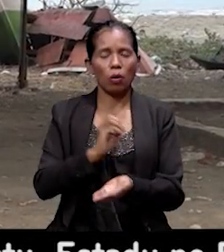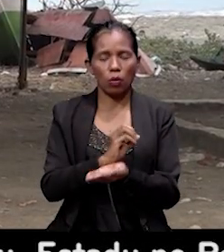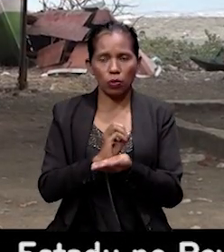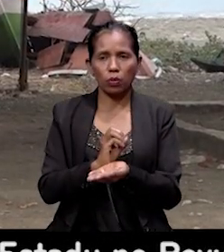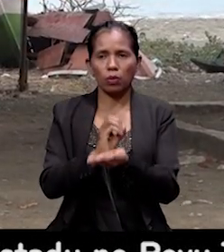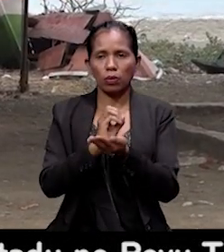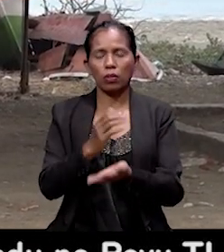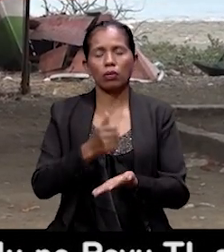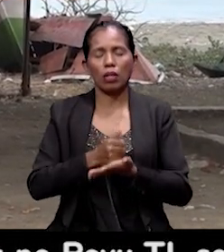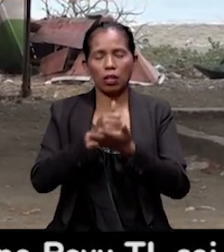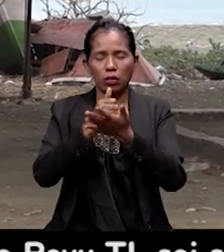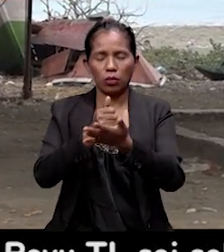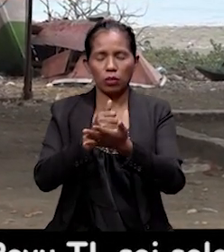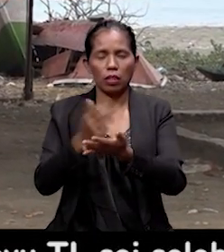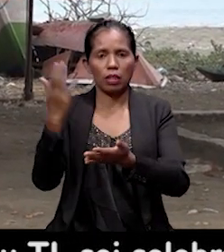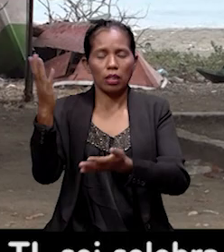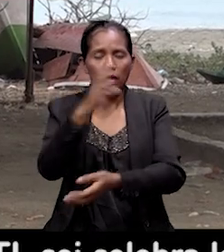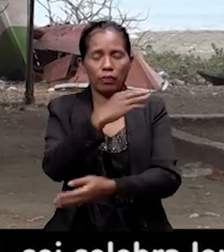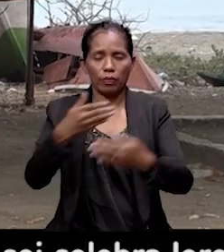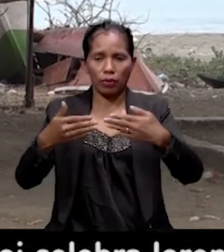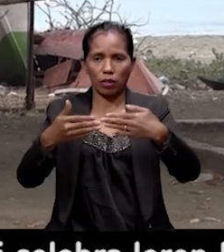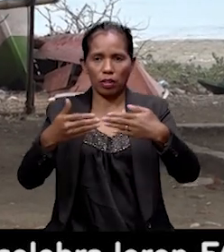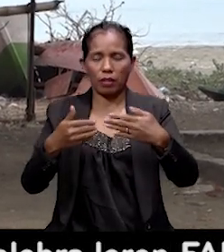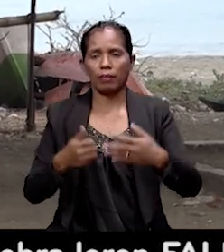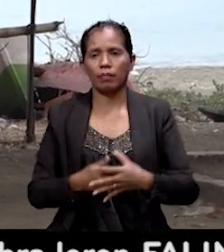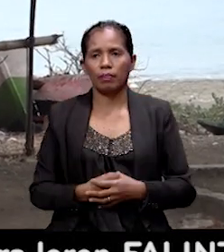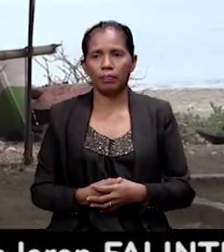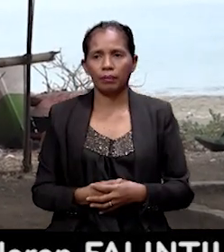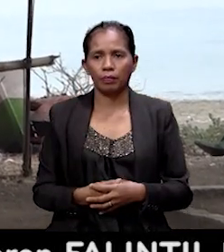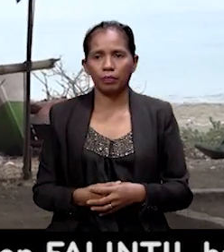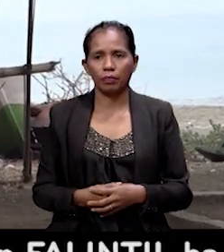Apoio Unidade de Patrulhamento Fronteira. Na Polan Sever, Justiniano Nano, Ziamen.